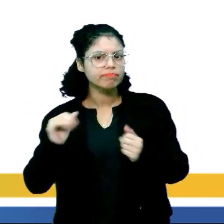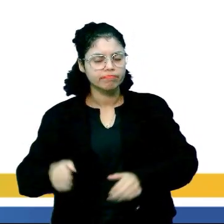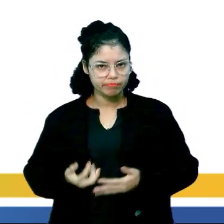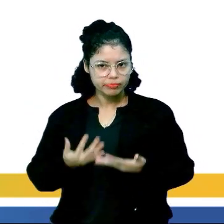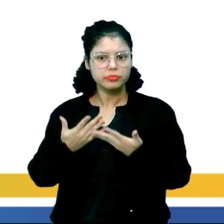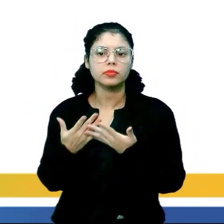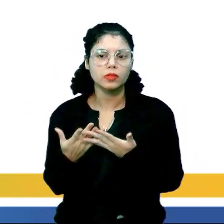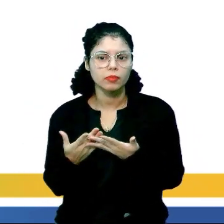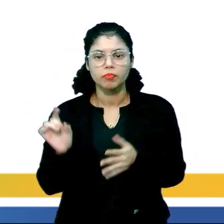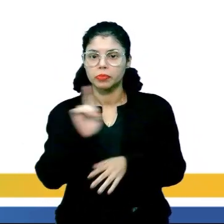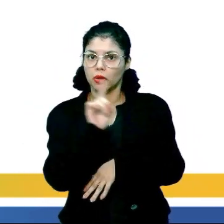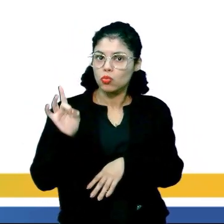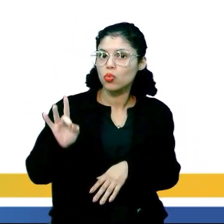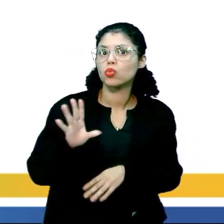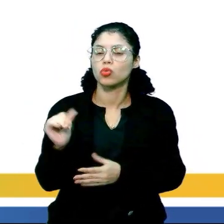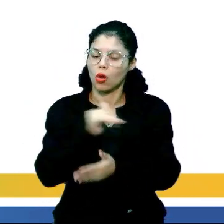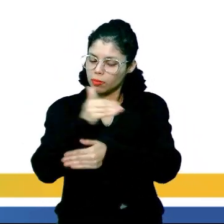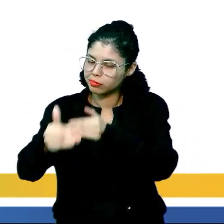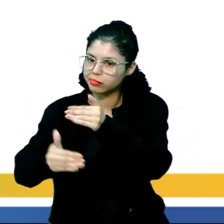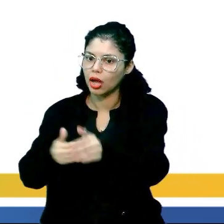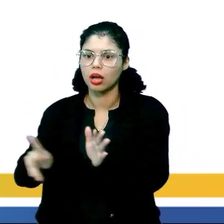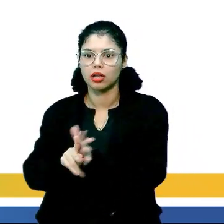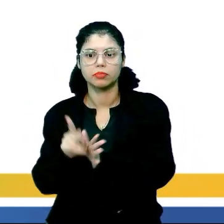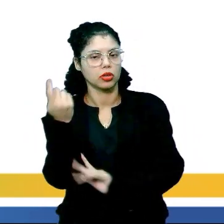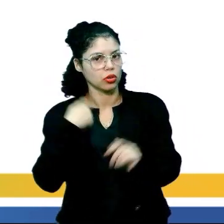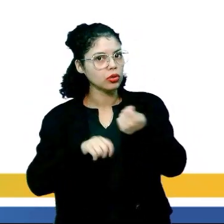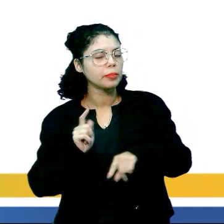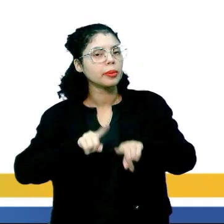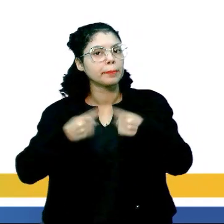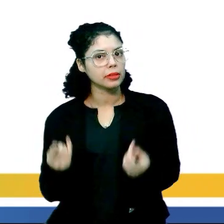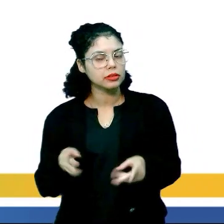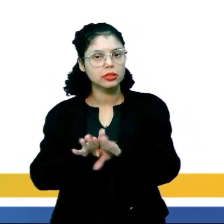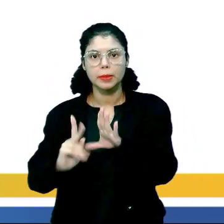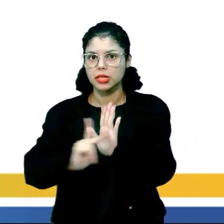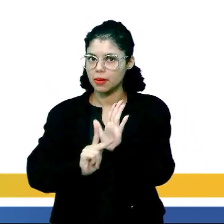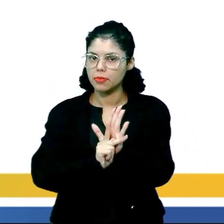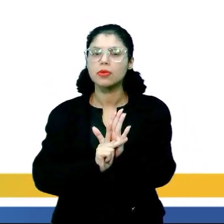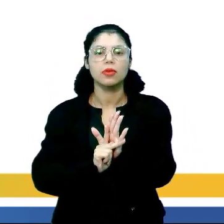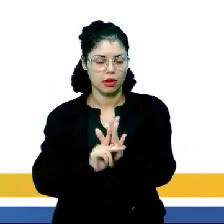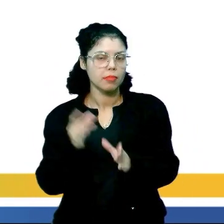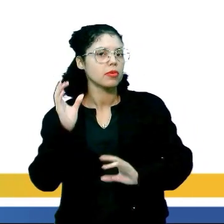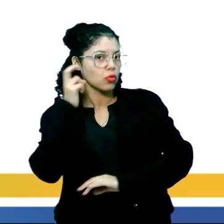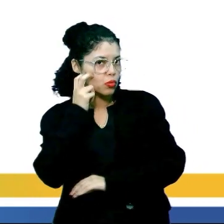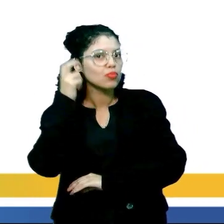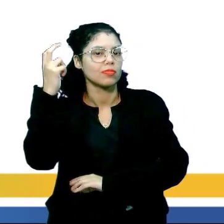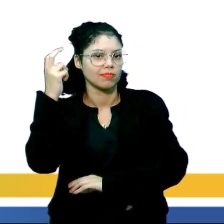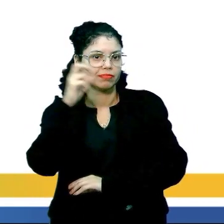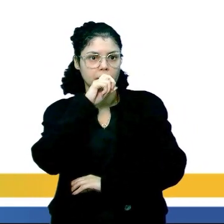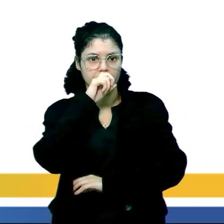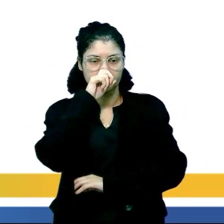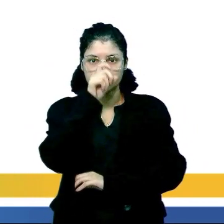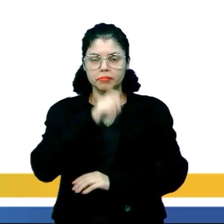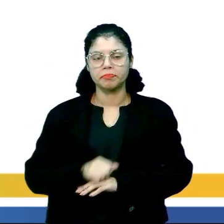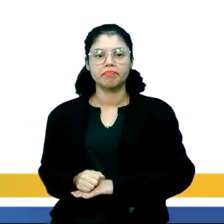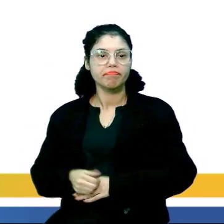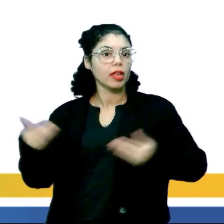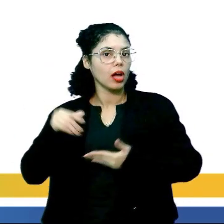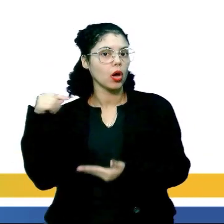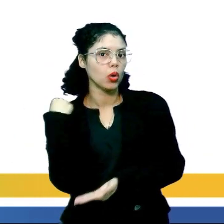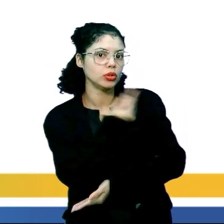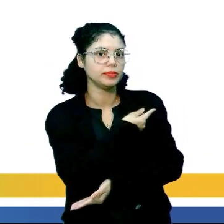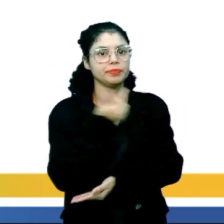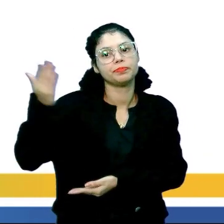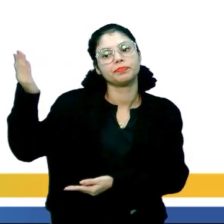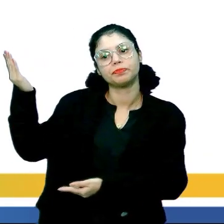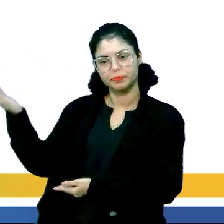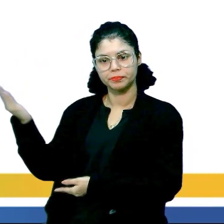aflorar. Não apenas decorrente da questão econômica, mas da própria questão cultural. Agora, nós temos aí o